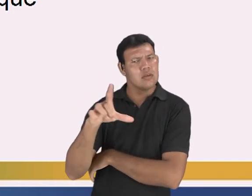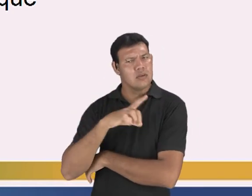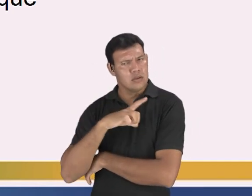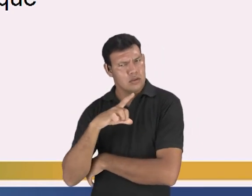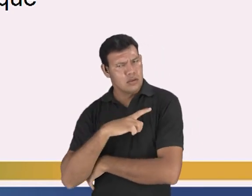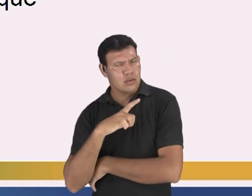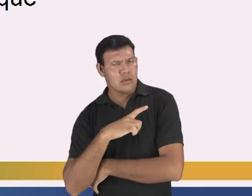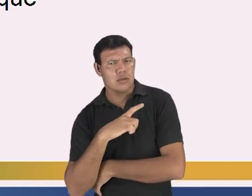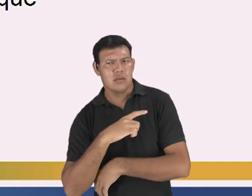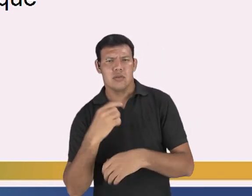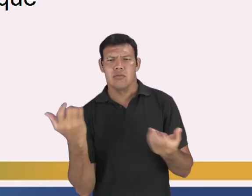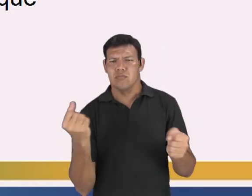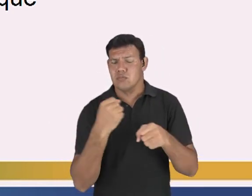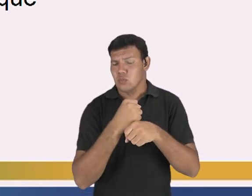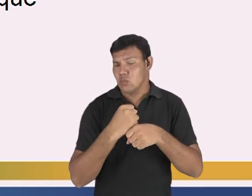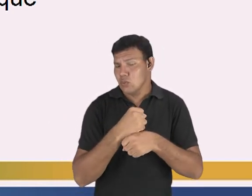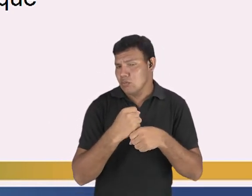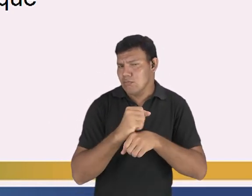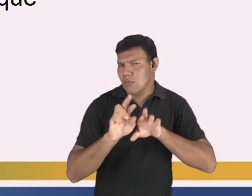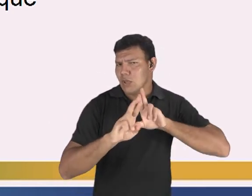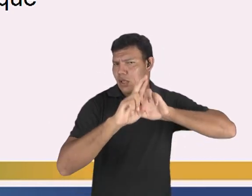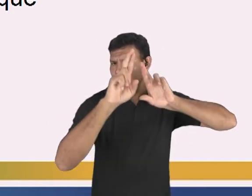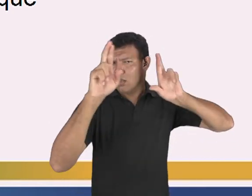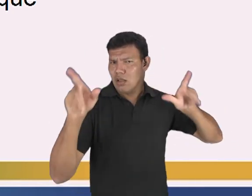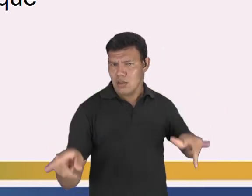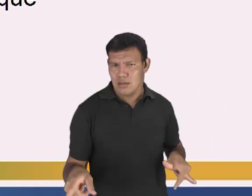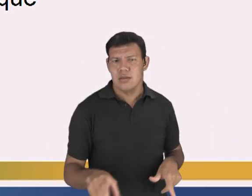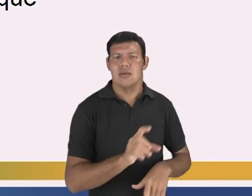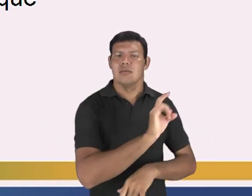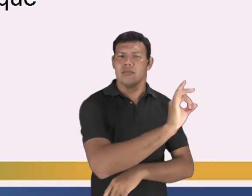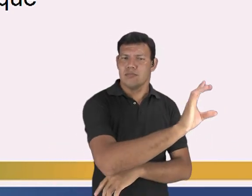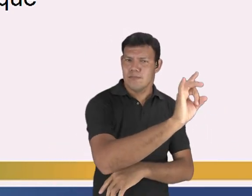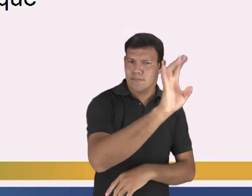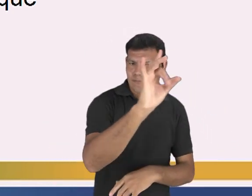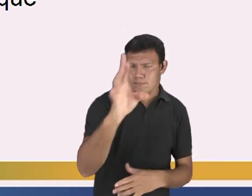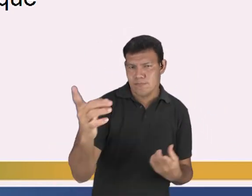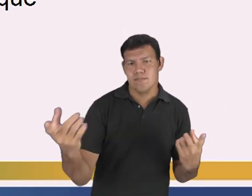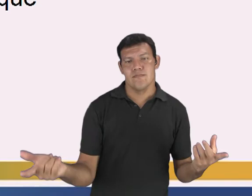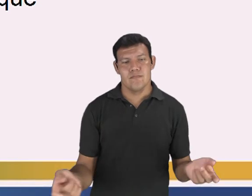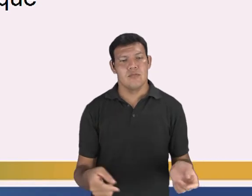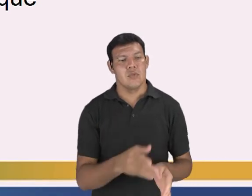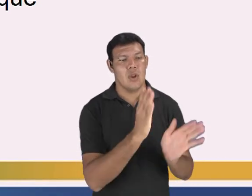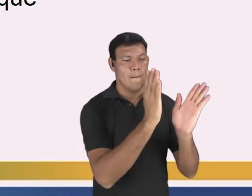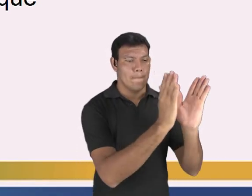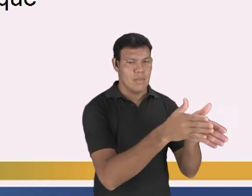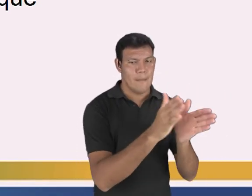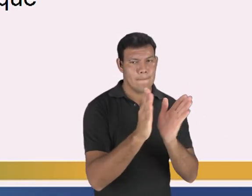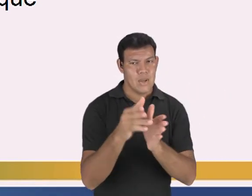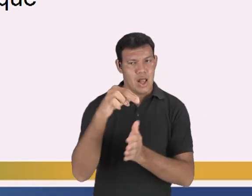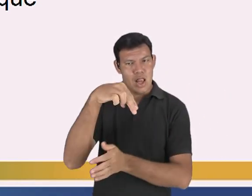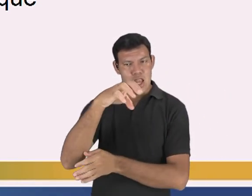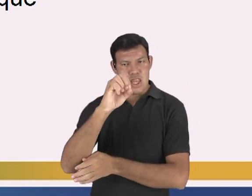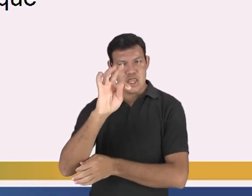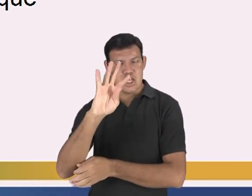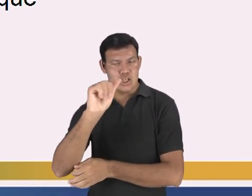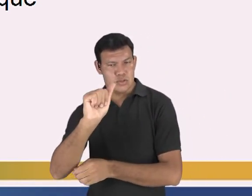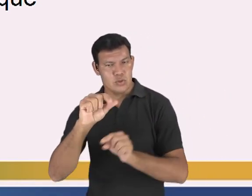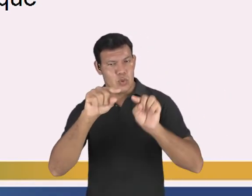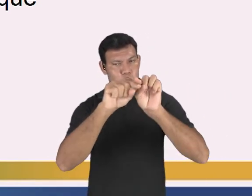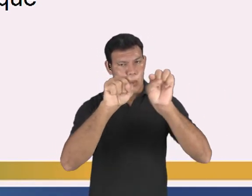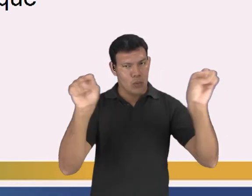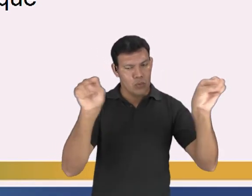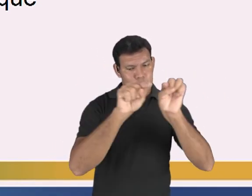uma duração de som diferente para cada uma das suas notas, cada uma das suas linhas da letra